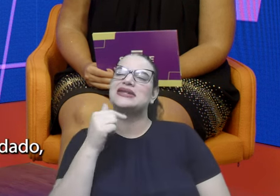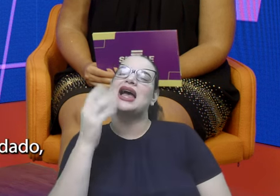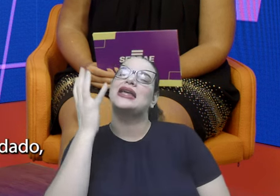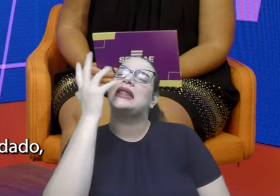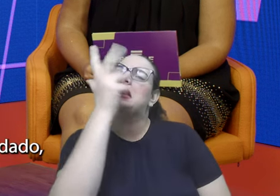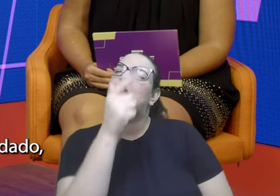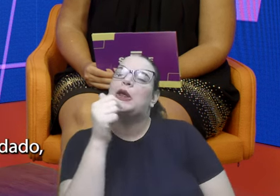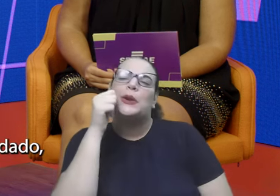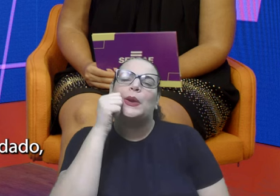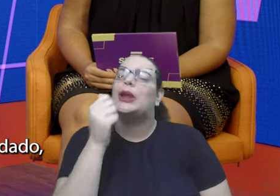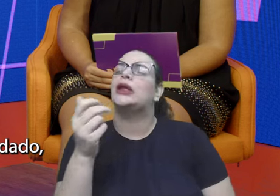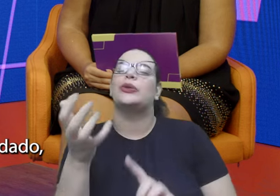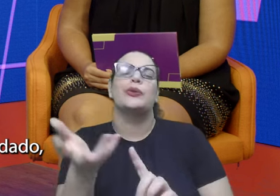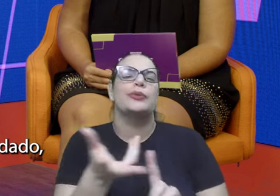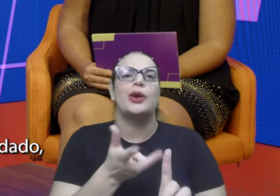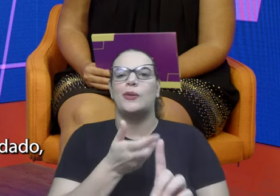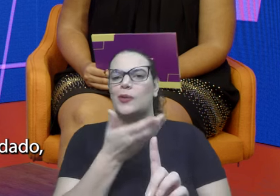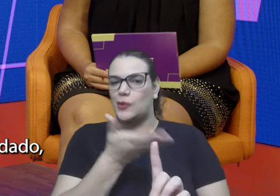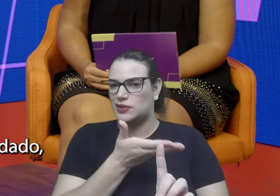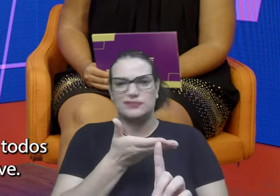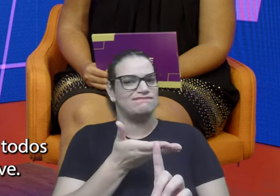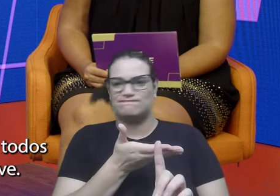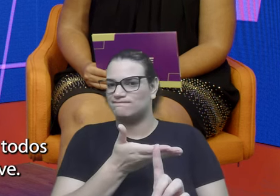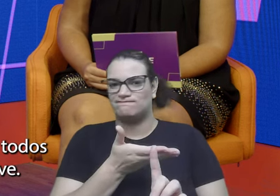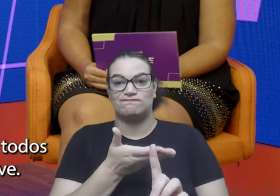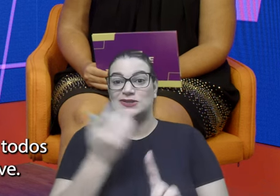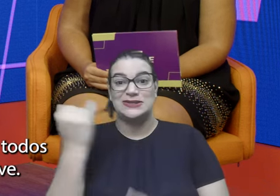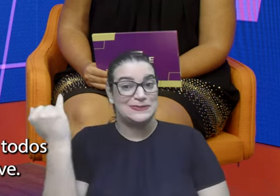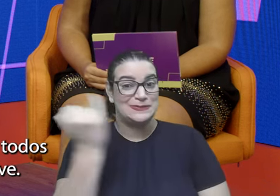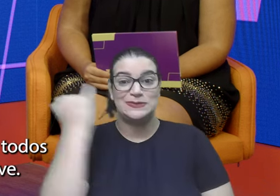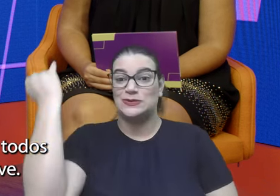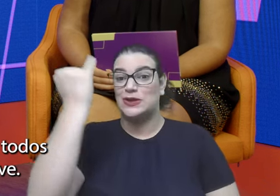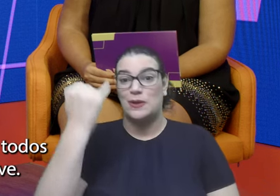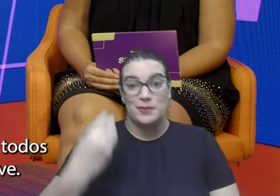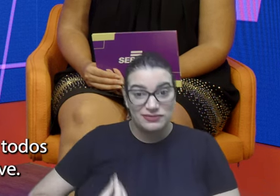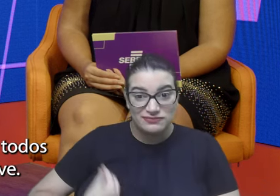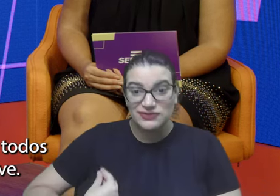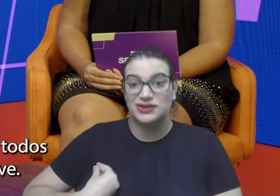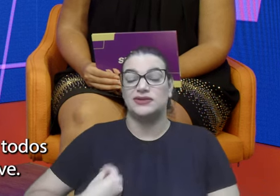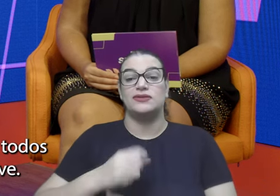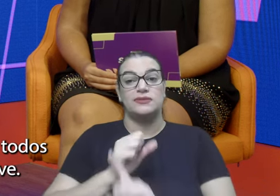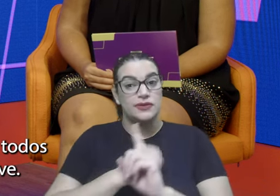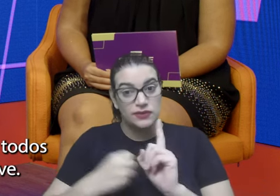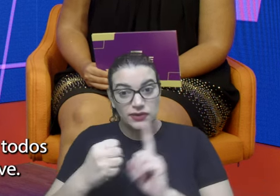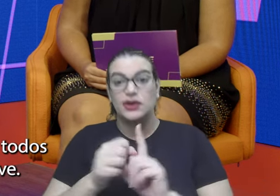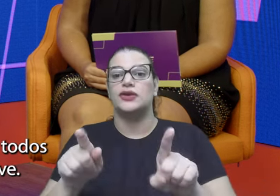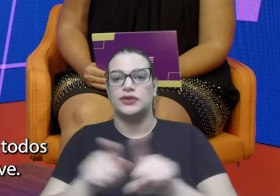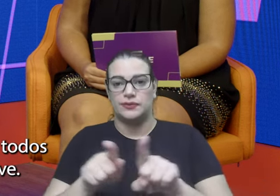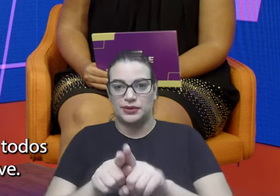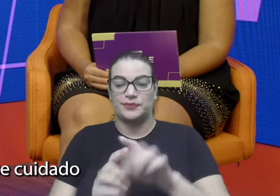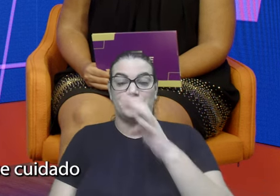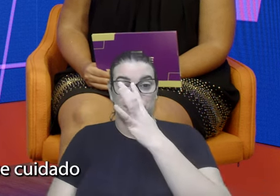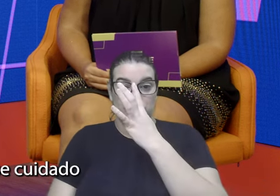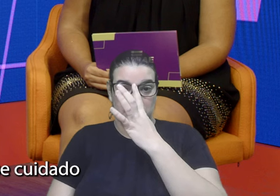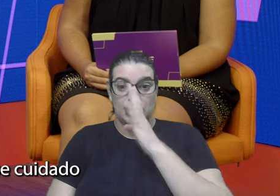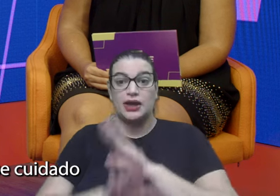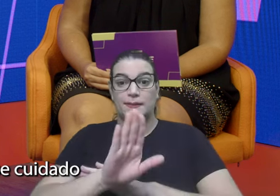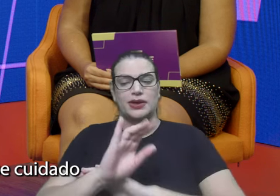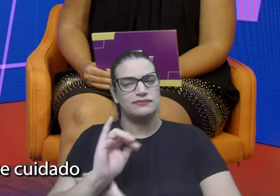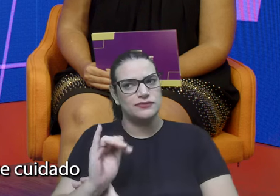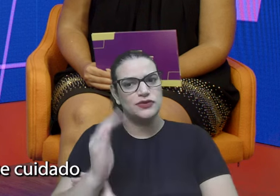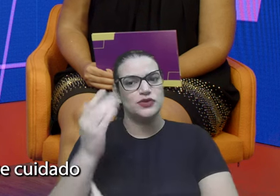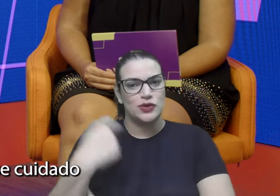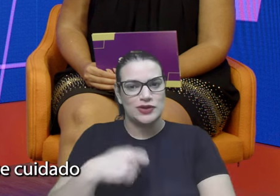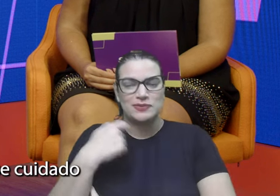o cuidado o cuidado ele é essencial pra nossa vida pra vida de todos nós pra sociedade inclusive no entanto nós